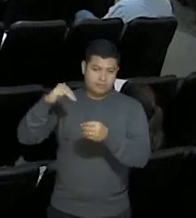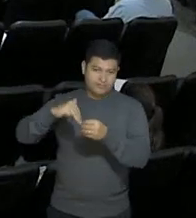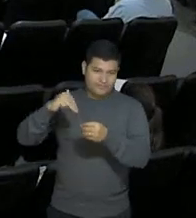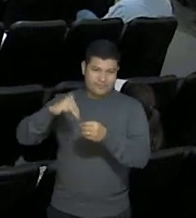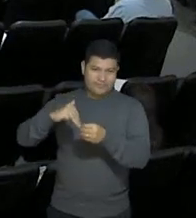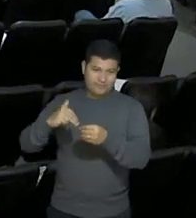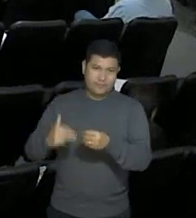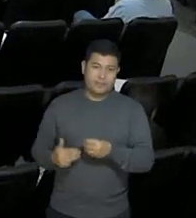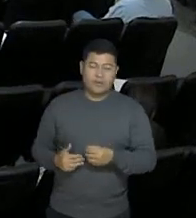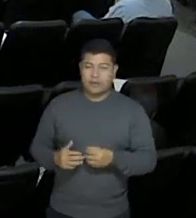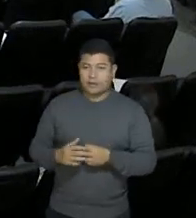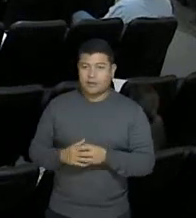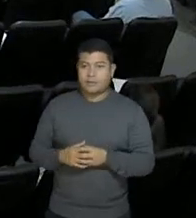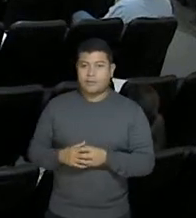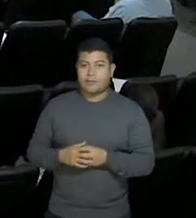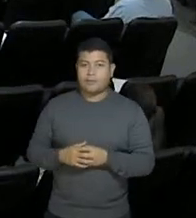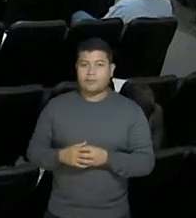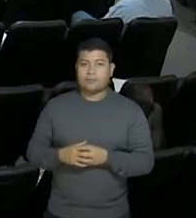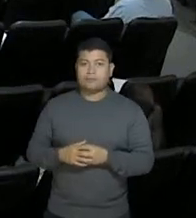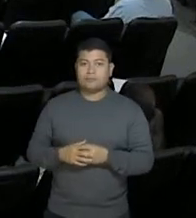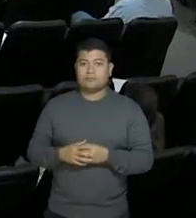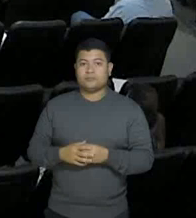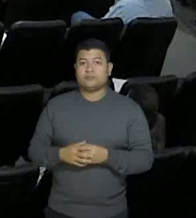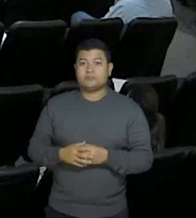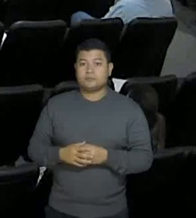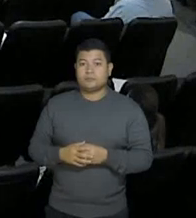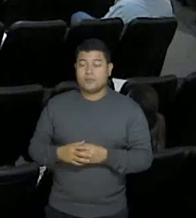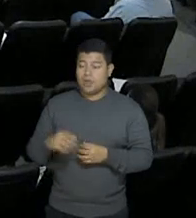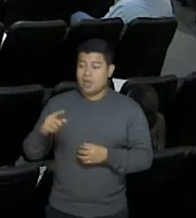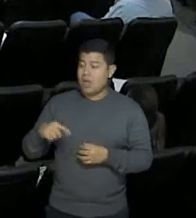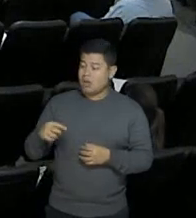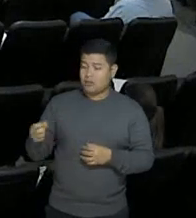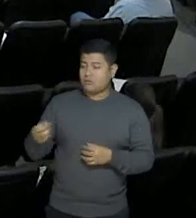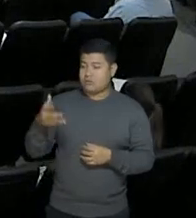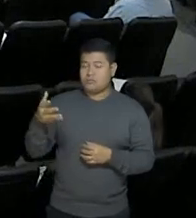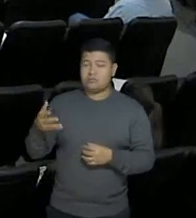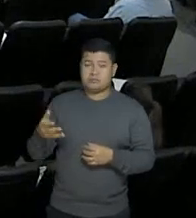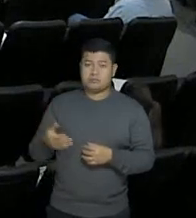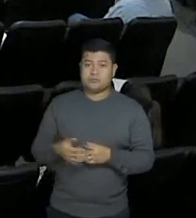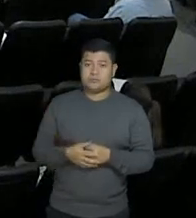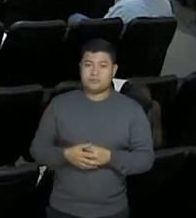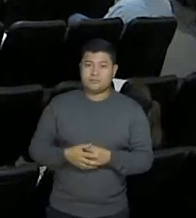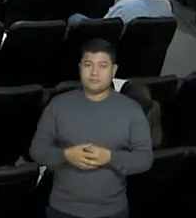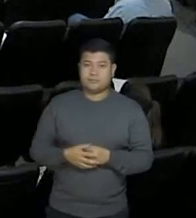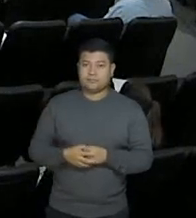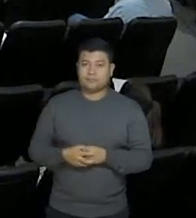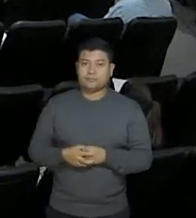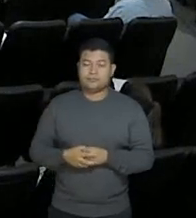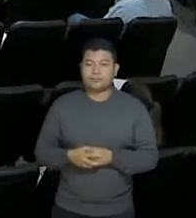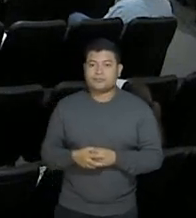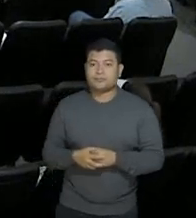que é considerada nova, né? Vamos lá, vamos seguir.